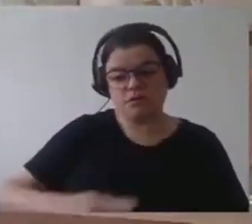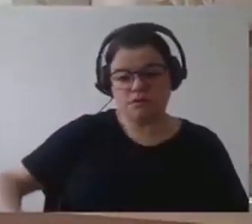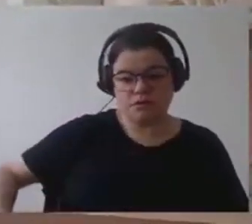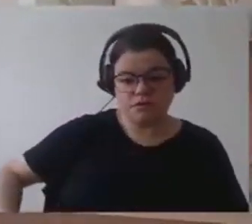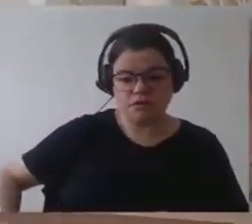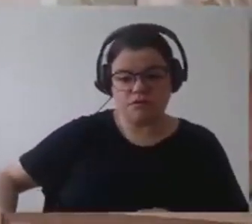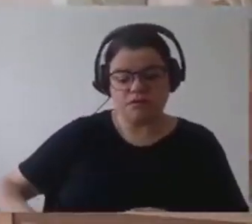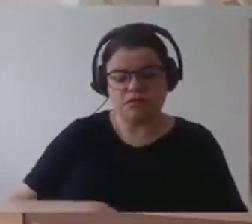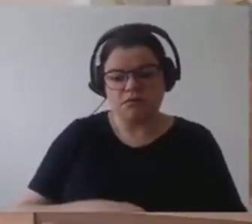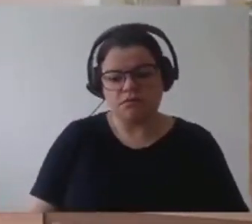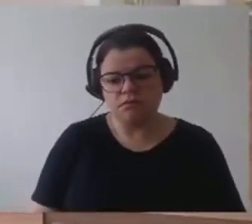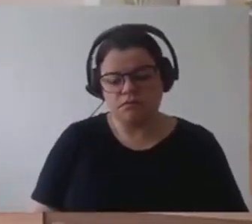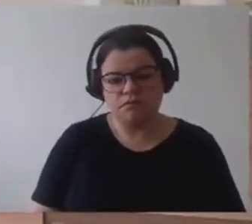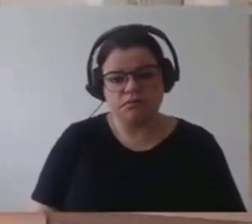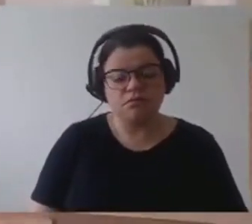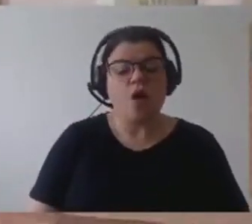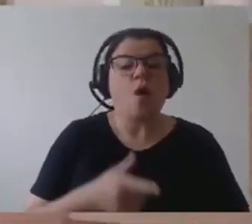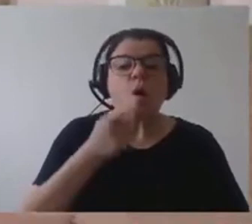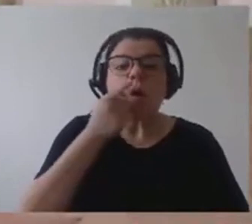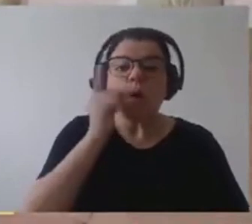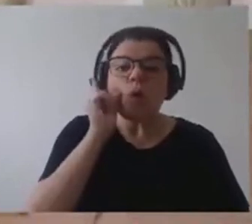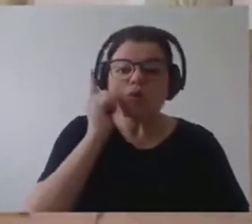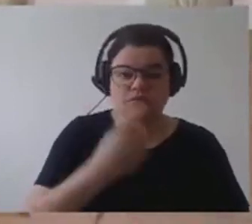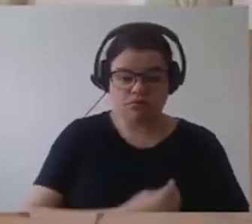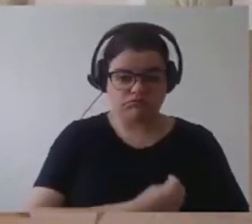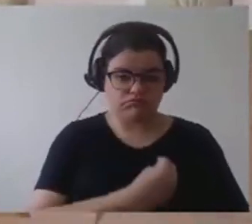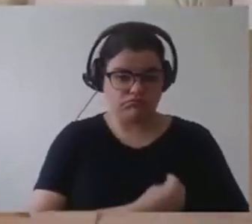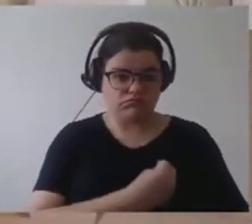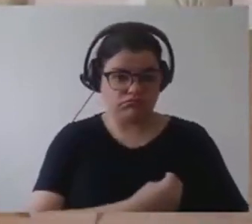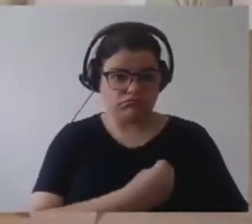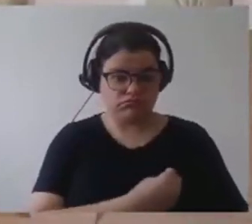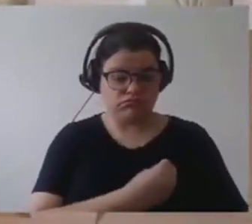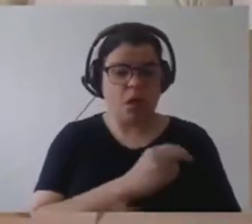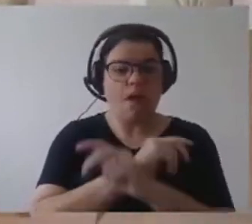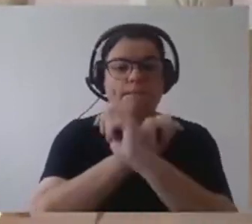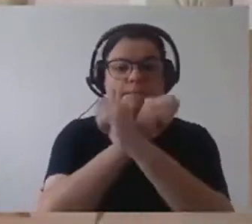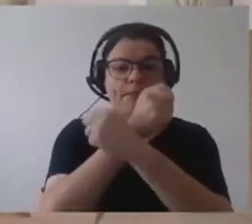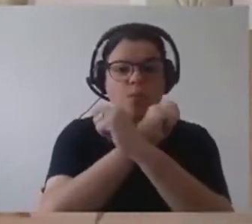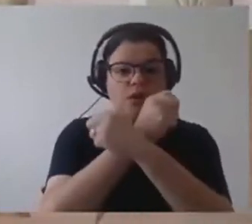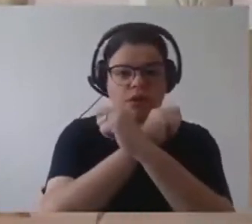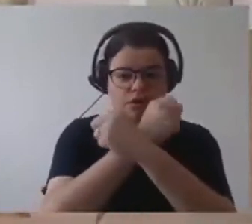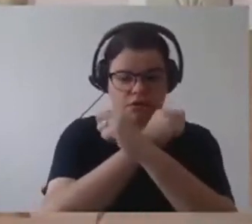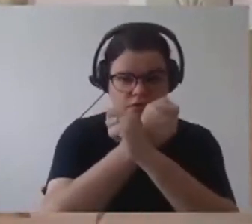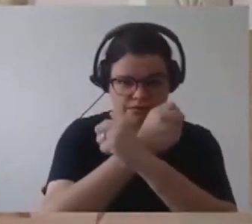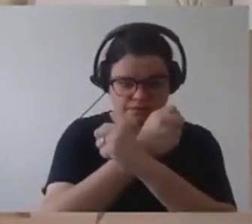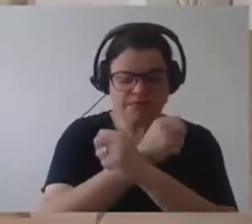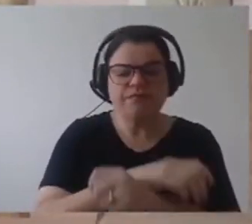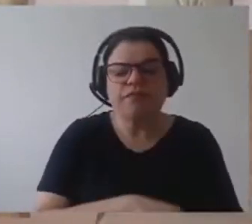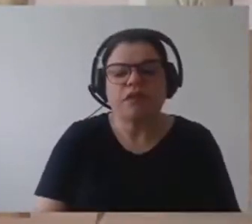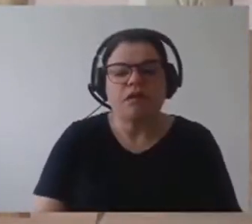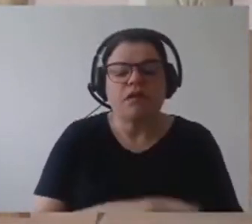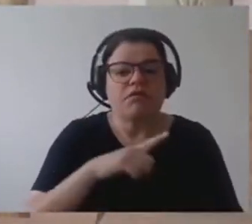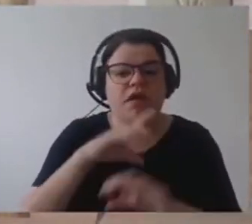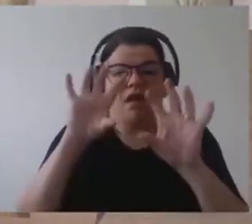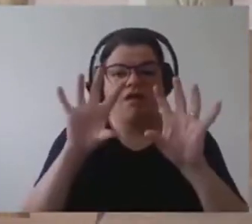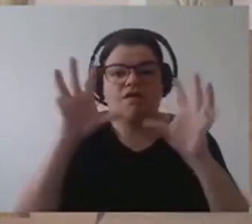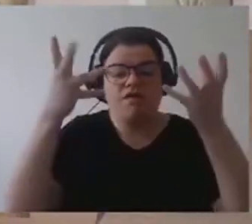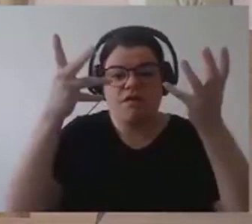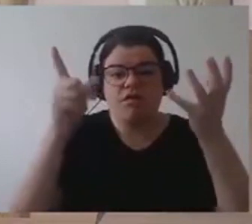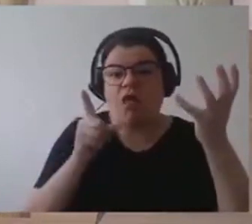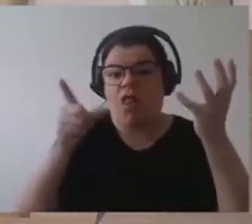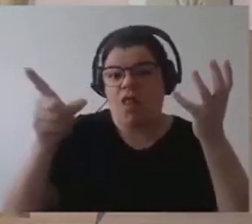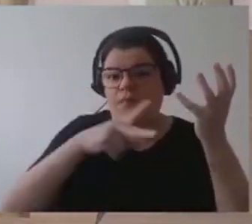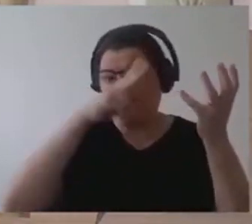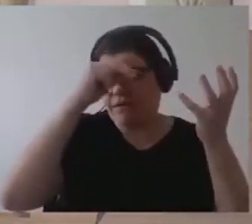Eu estive ontem na PUC Onde está sendo realizado um evento da prefeitura de